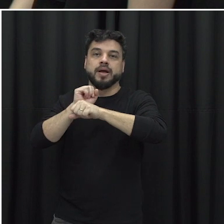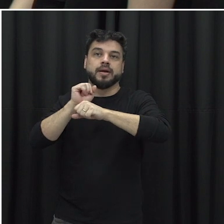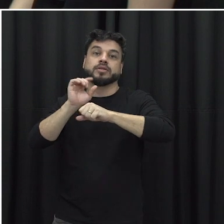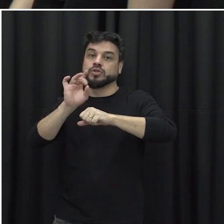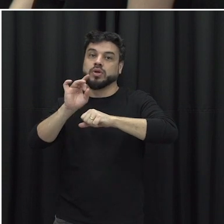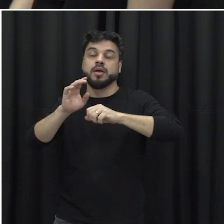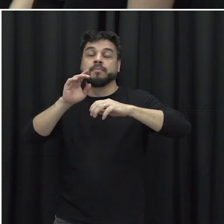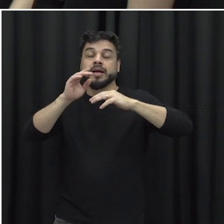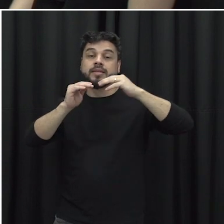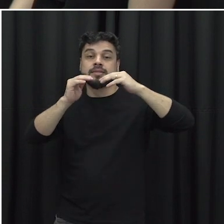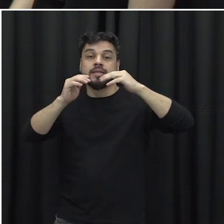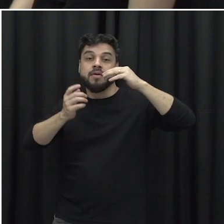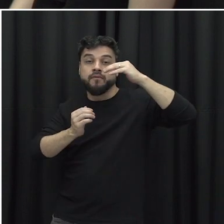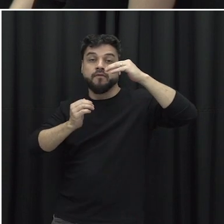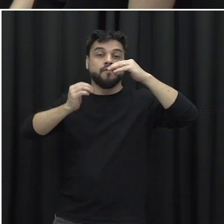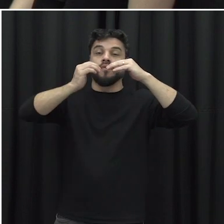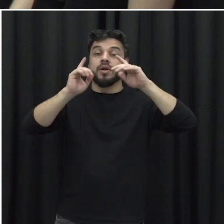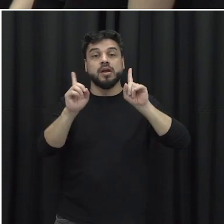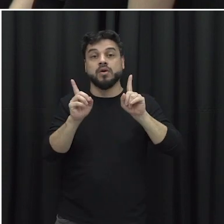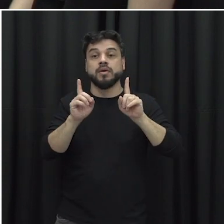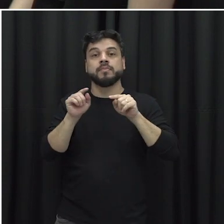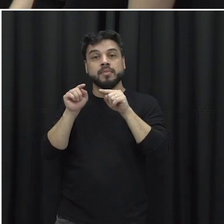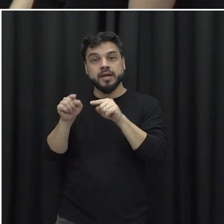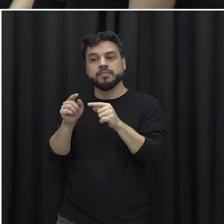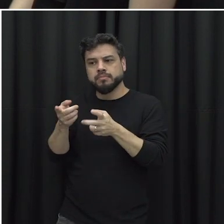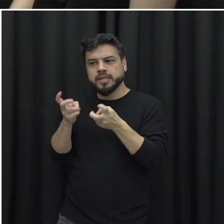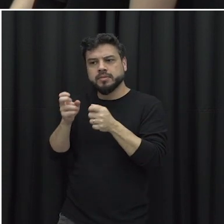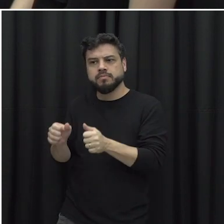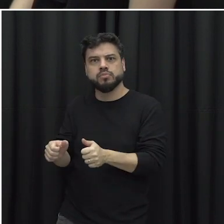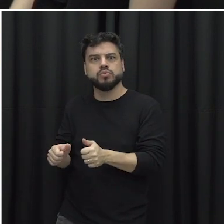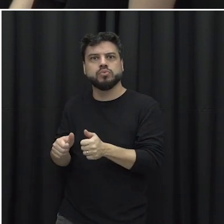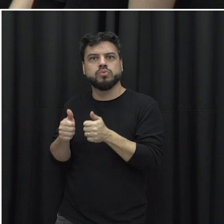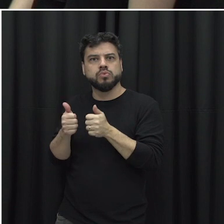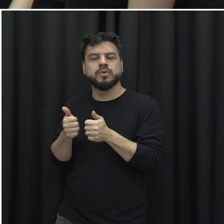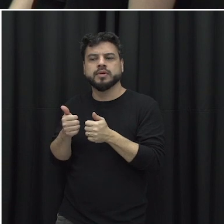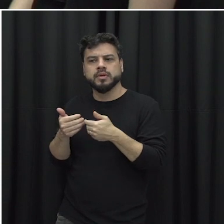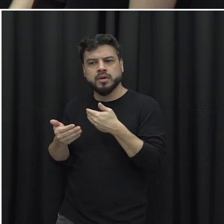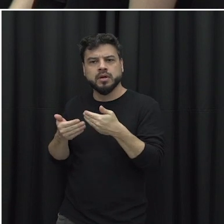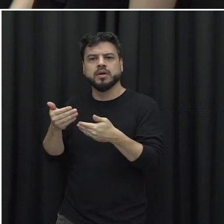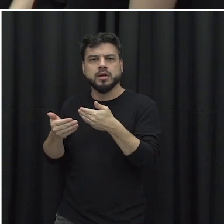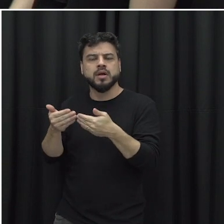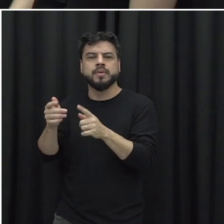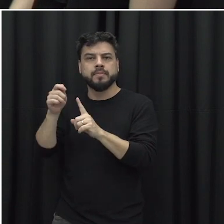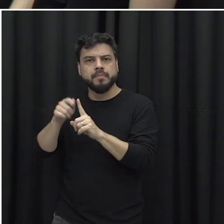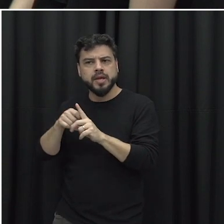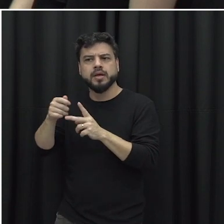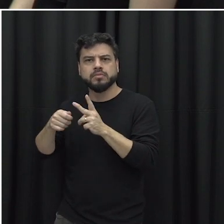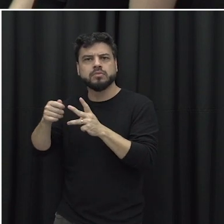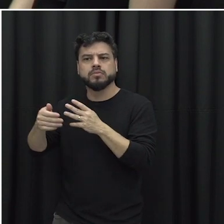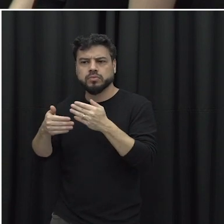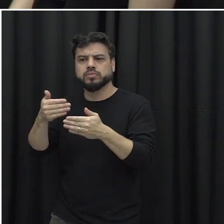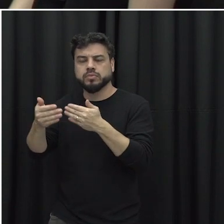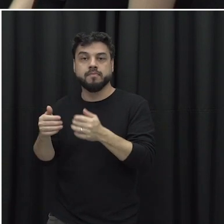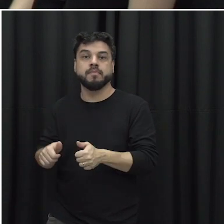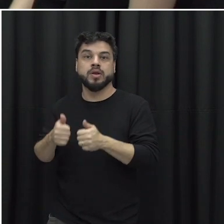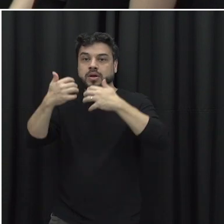a gente viu essa melhora, e os pacientes mantiveram ao longo de alguns meses, usando a medicação, essa melhora